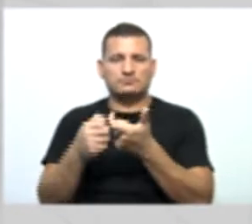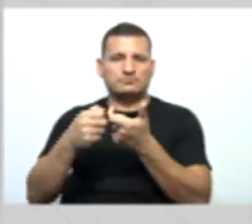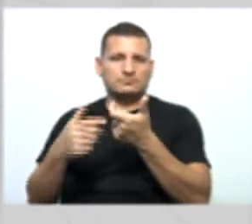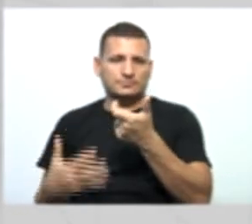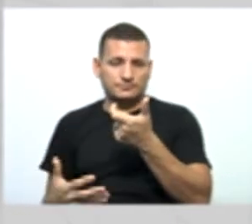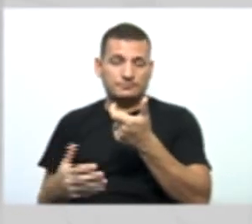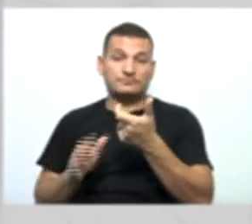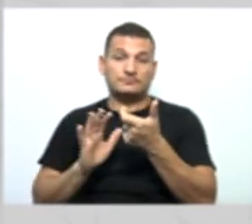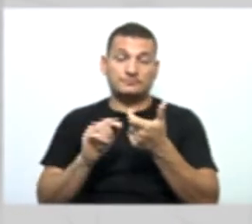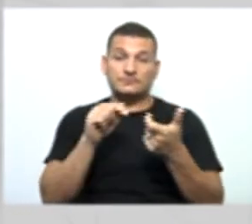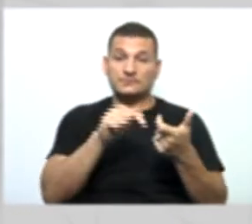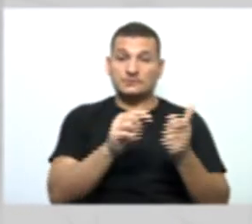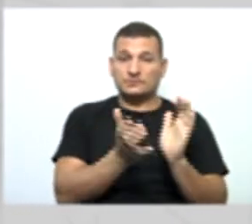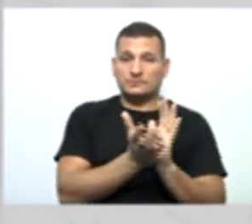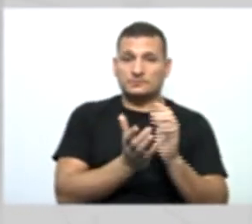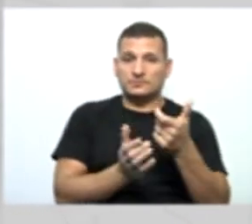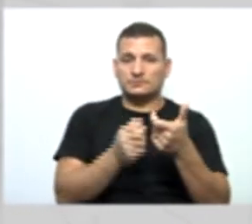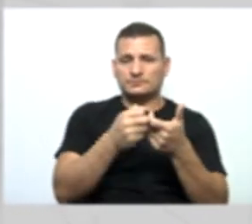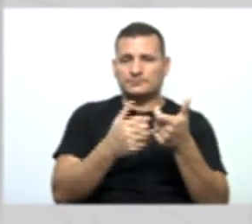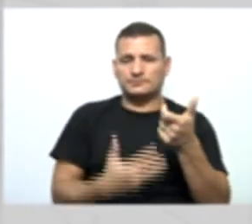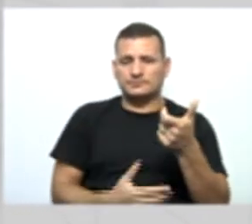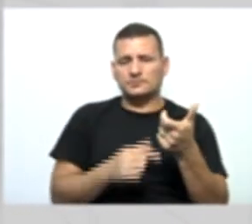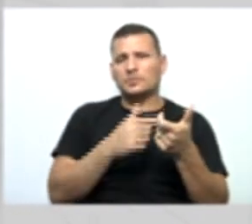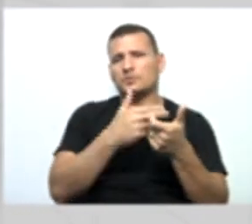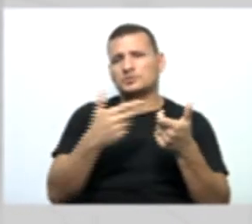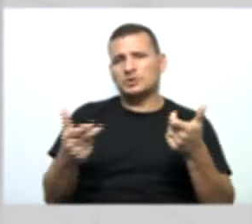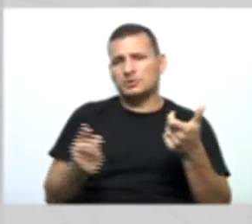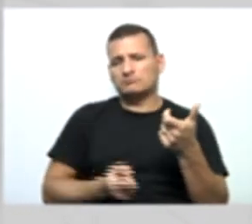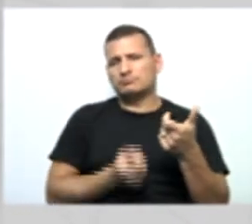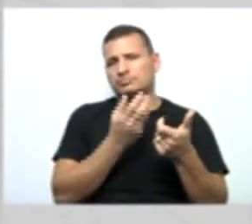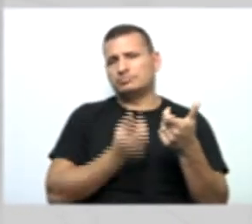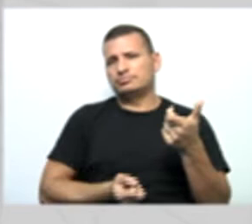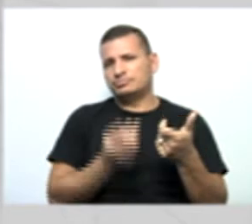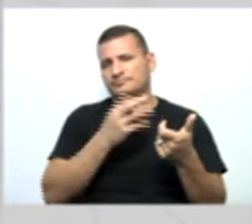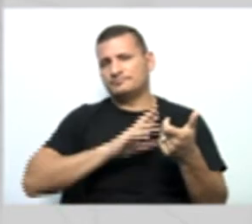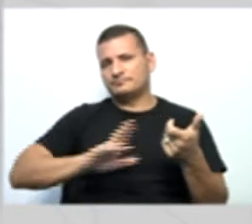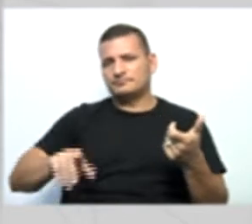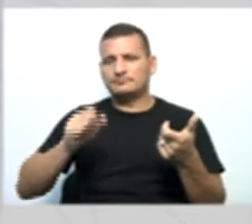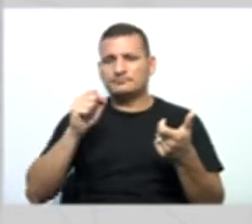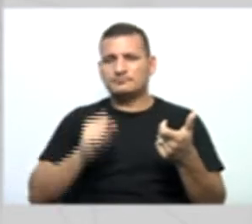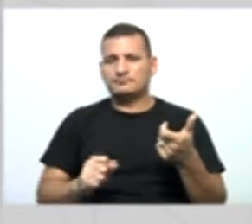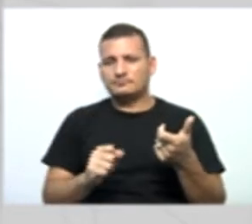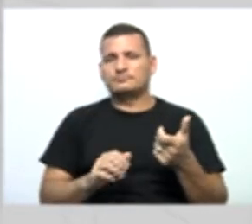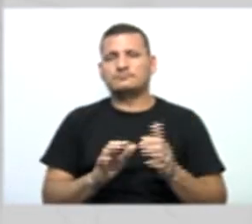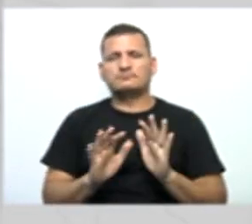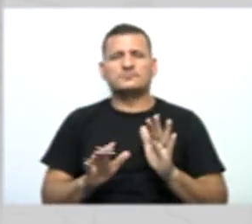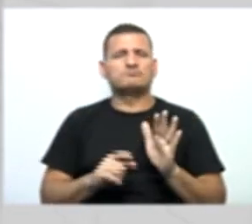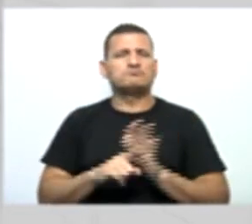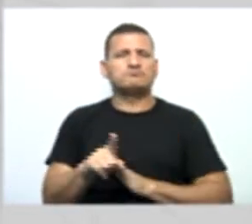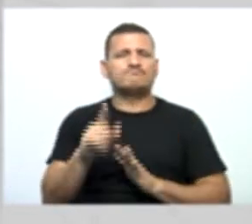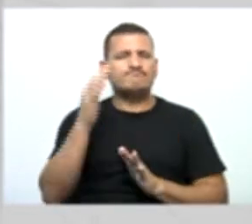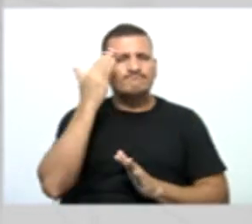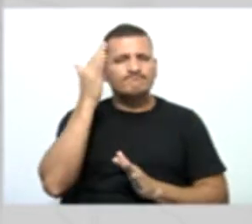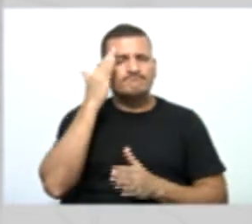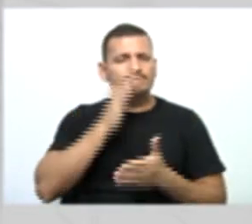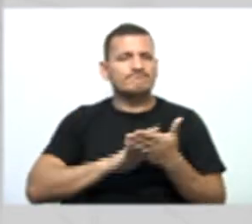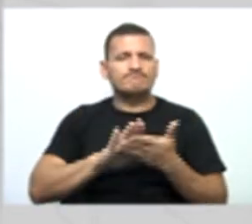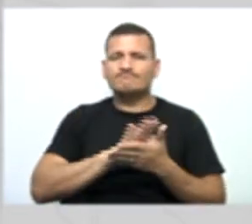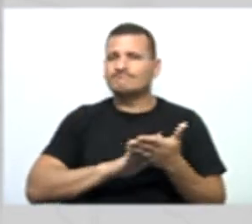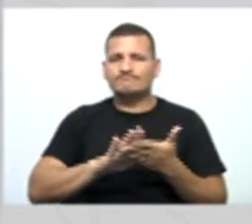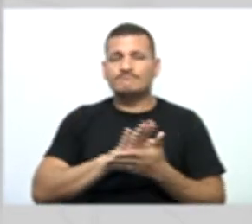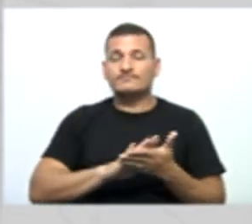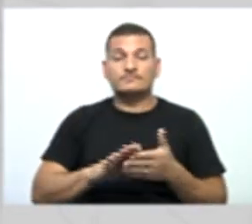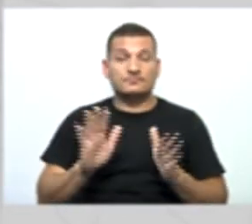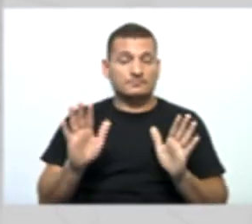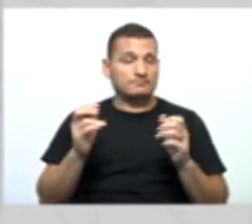classe, podemos criar quantos objetos diferentes forem desejados. Professor, não entendi nada desse conceito. Vou